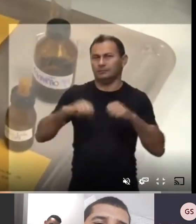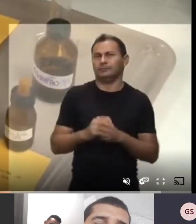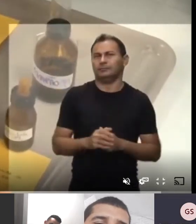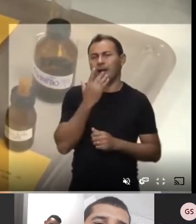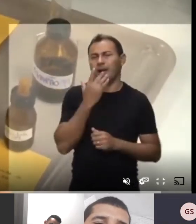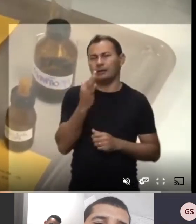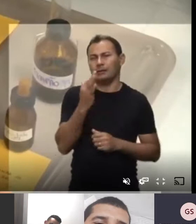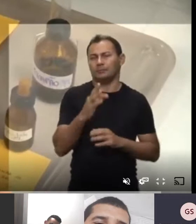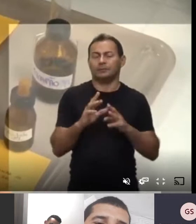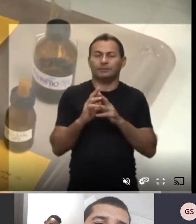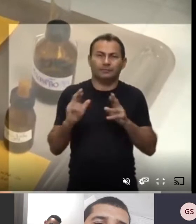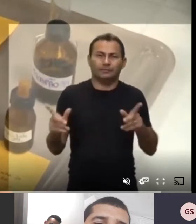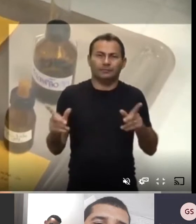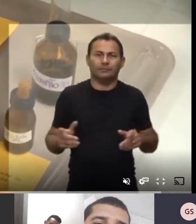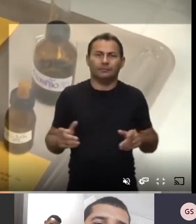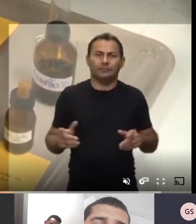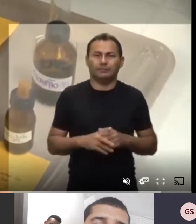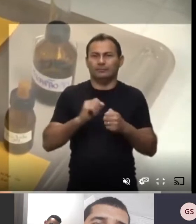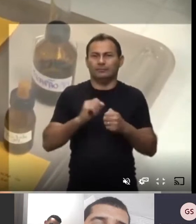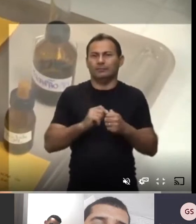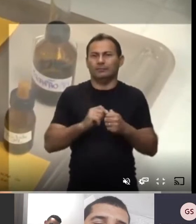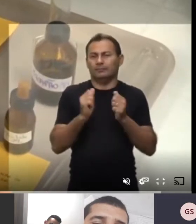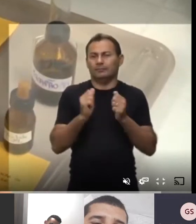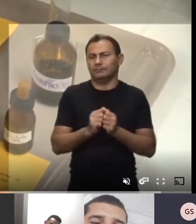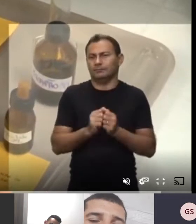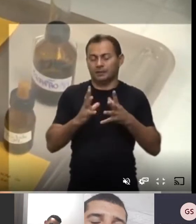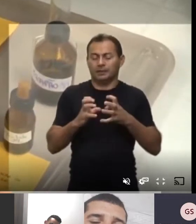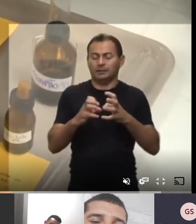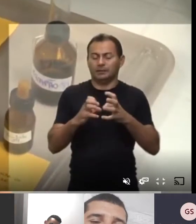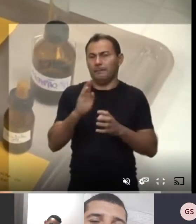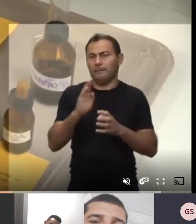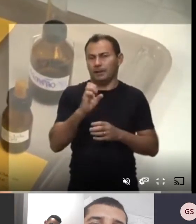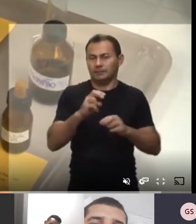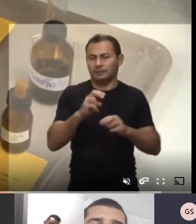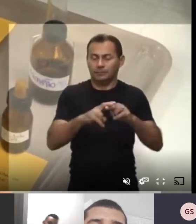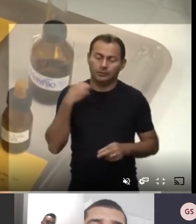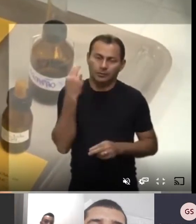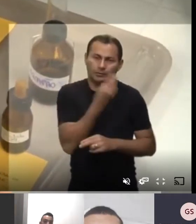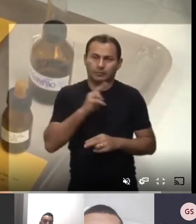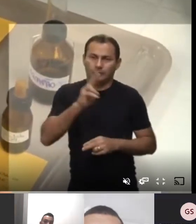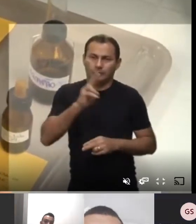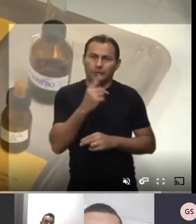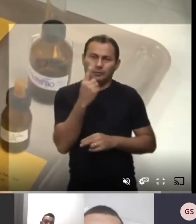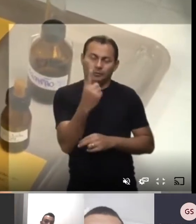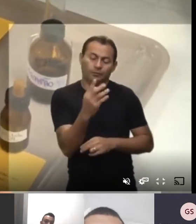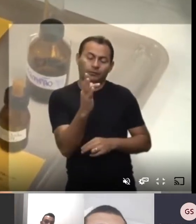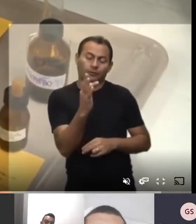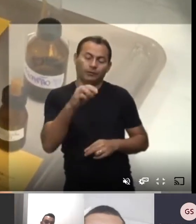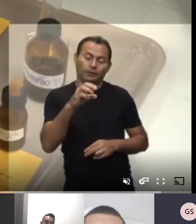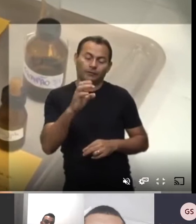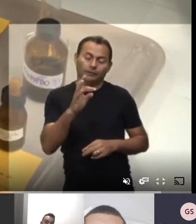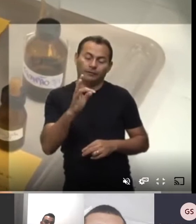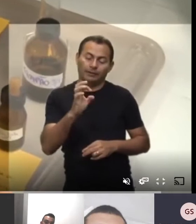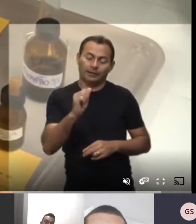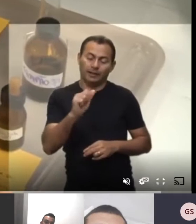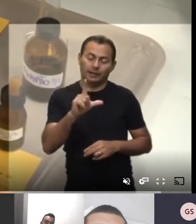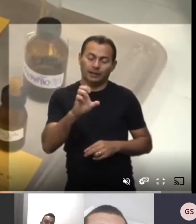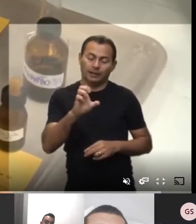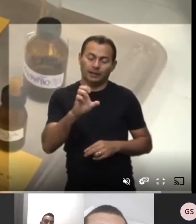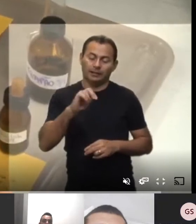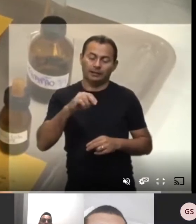Ó, não está mudando, né? Você vê que não está mudando. Quer dizer que o pH ele não está mudando, né? Na solução